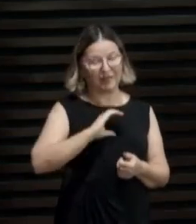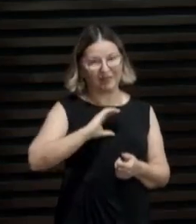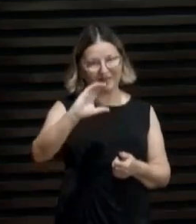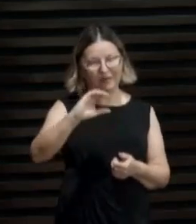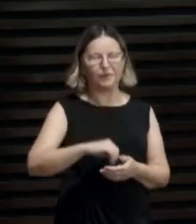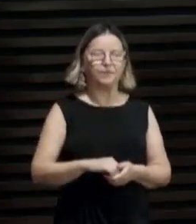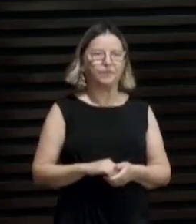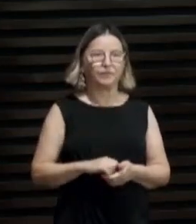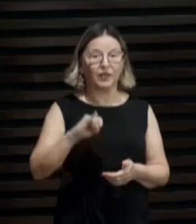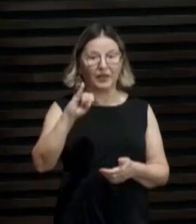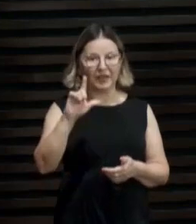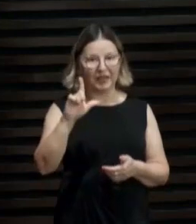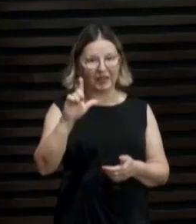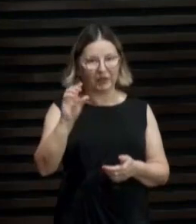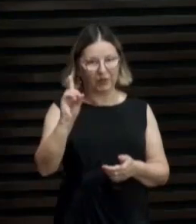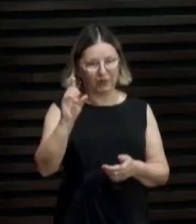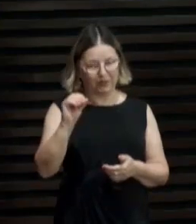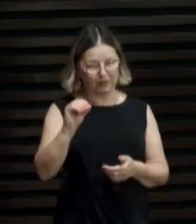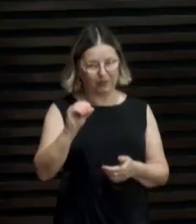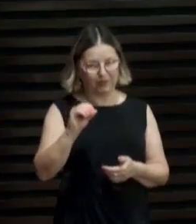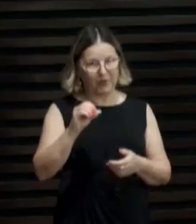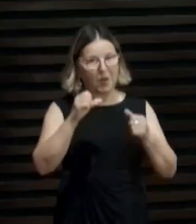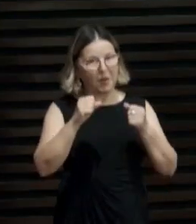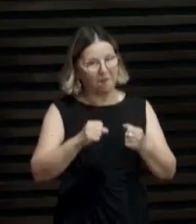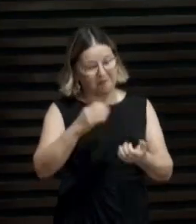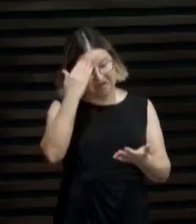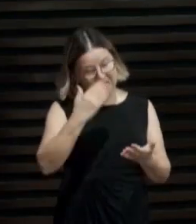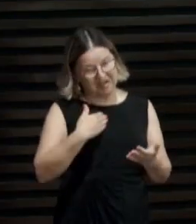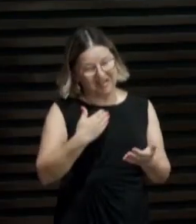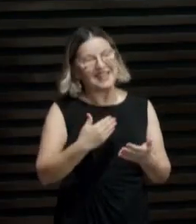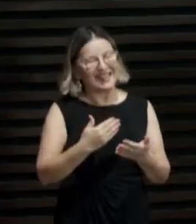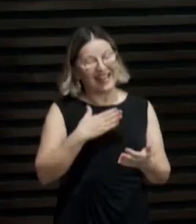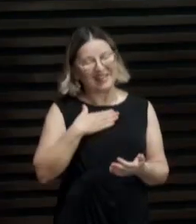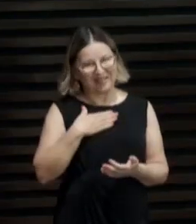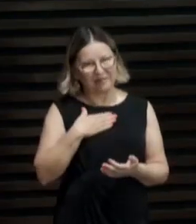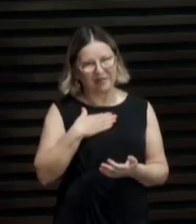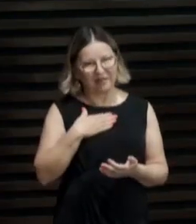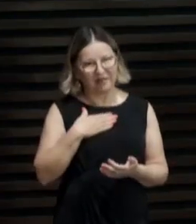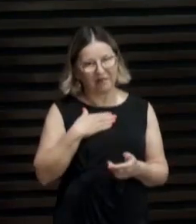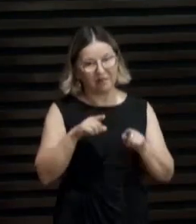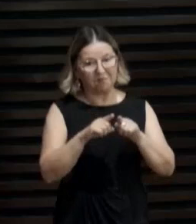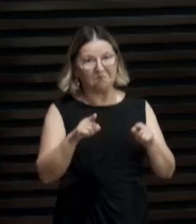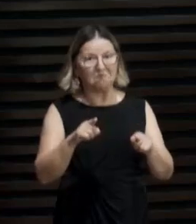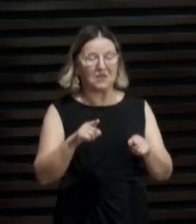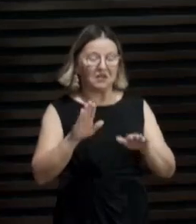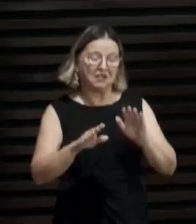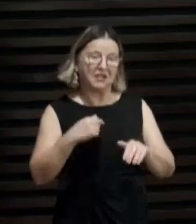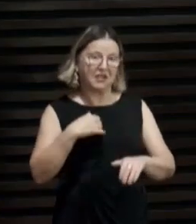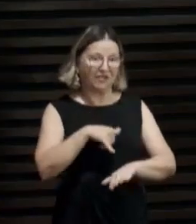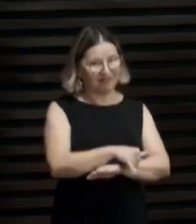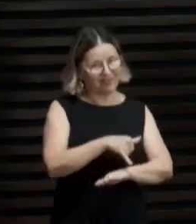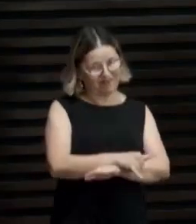O Hildo pode acreditar em mim, mas eu posso falhar e ele vai se frustrar com isso. Agora